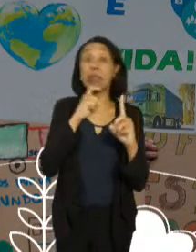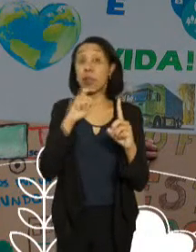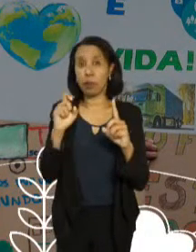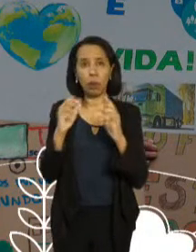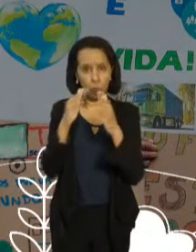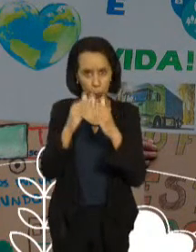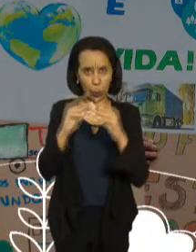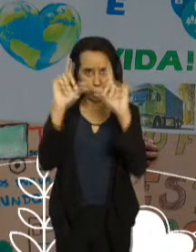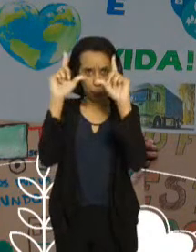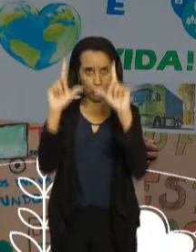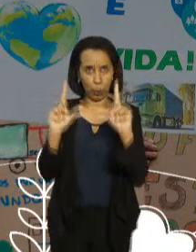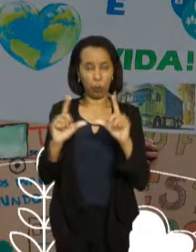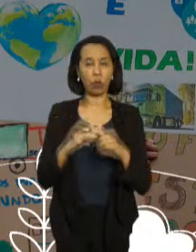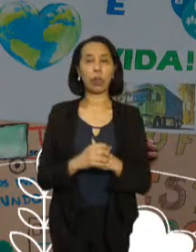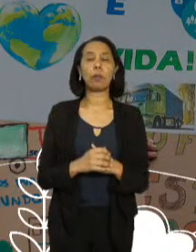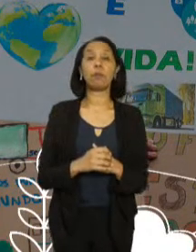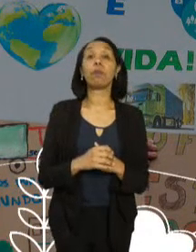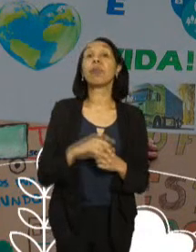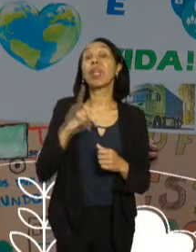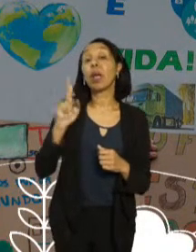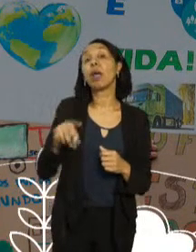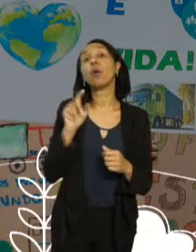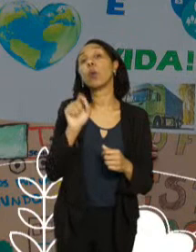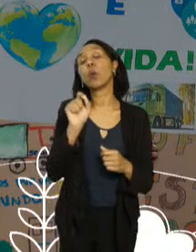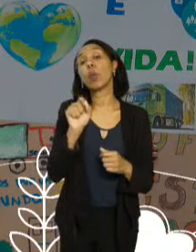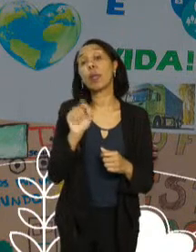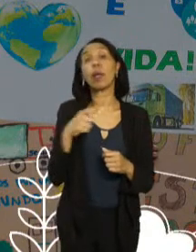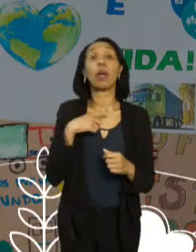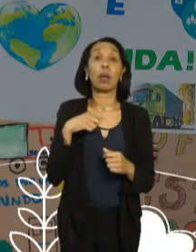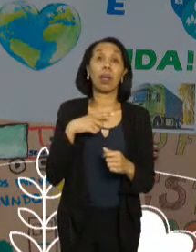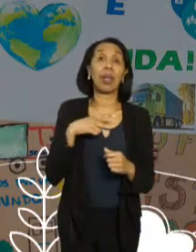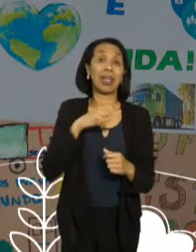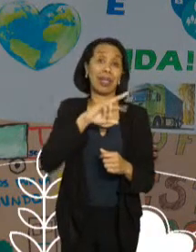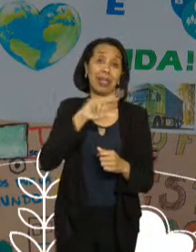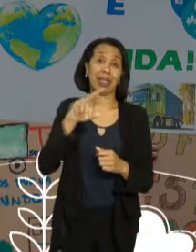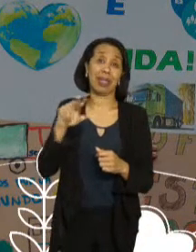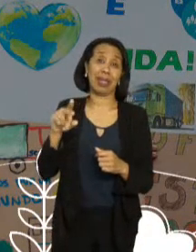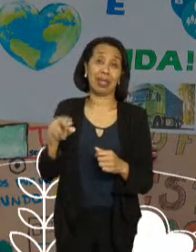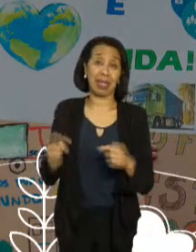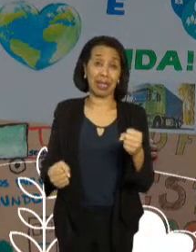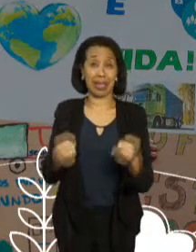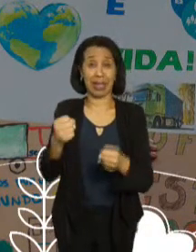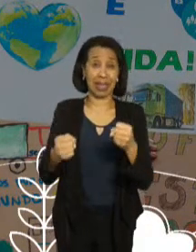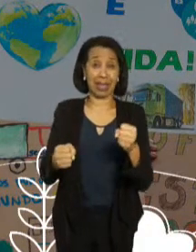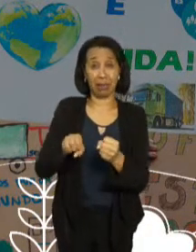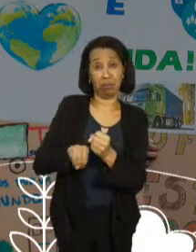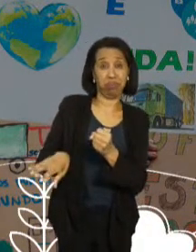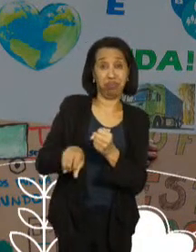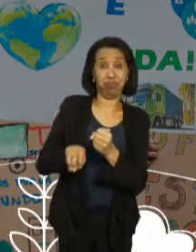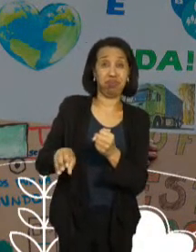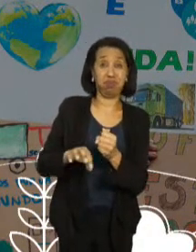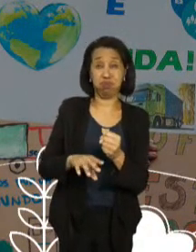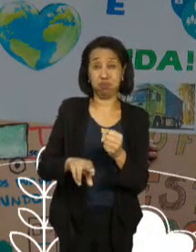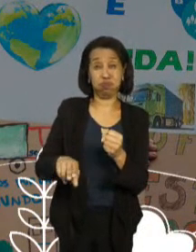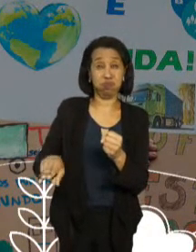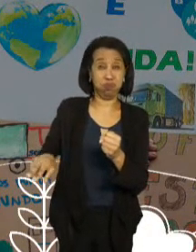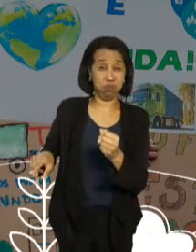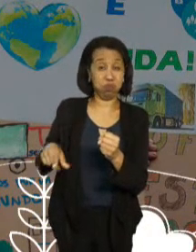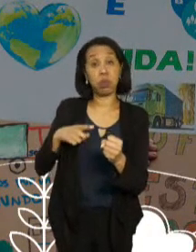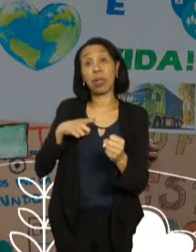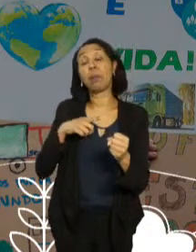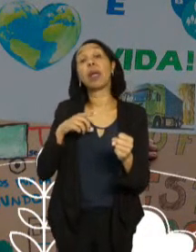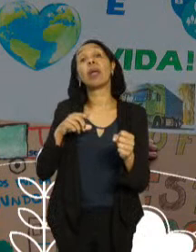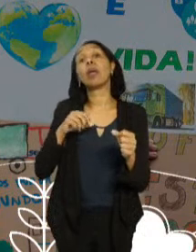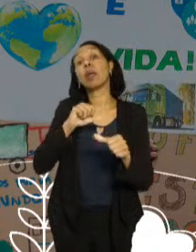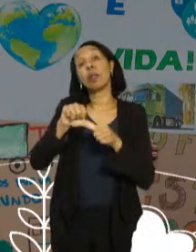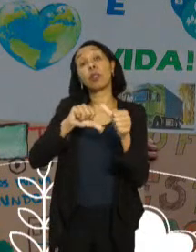por favor. Que é exatamente a questão dos combustíveis derivados de resíduos, né? A possibilidade que nós